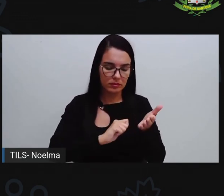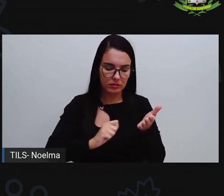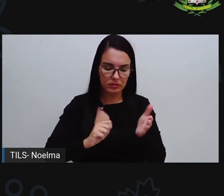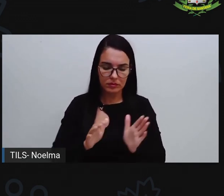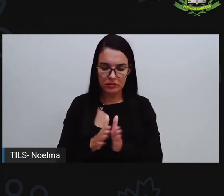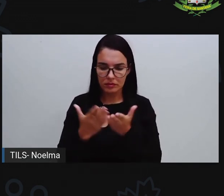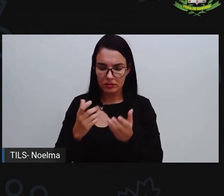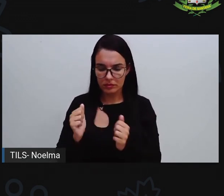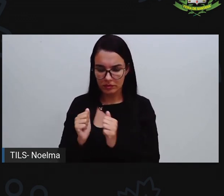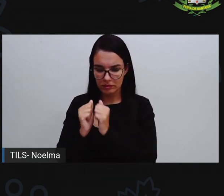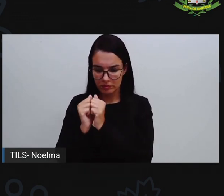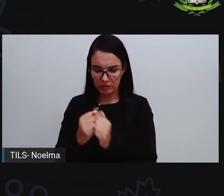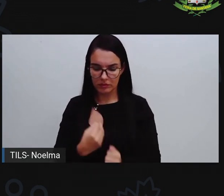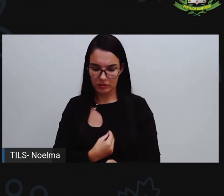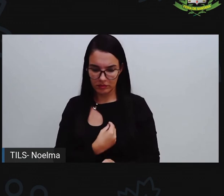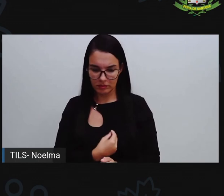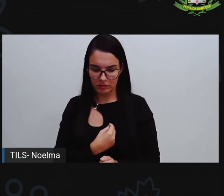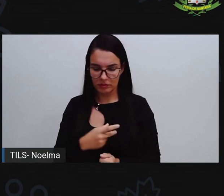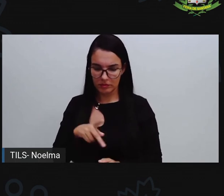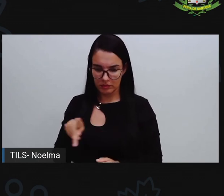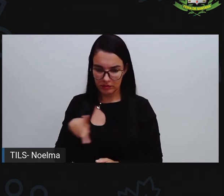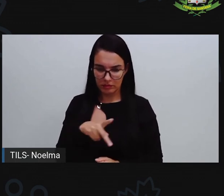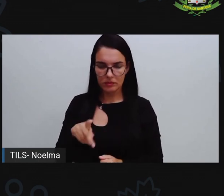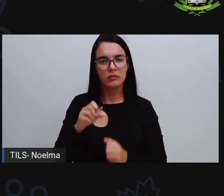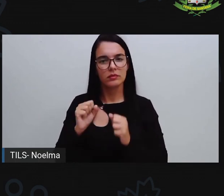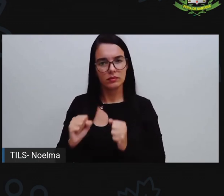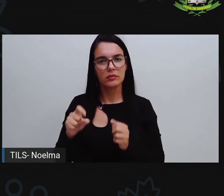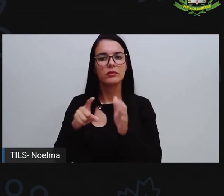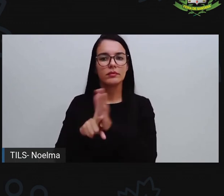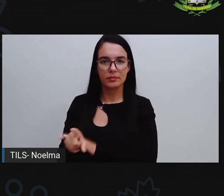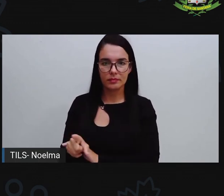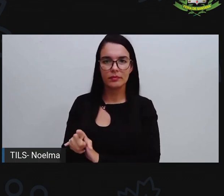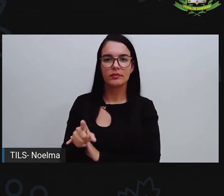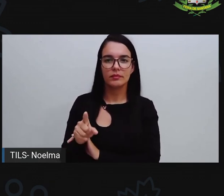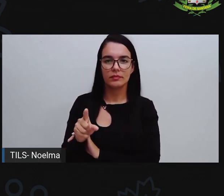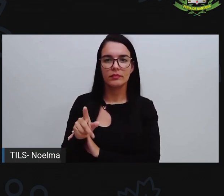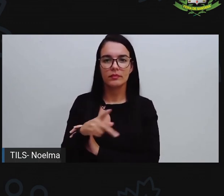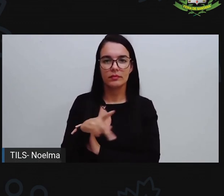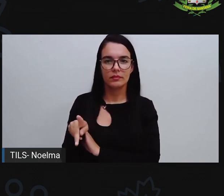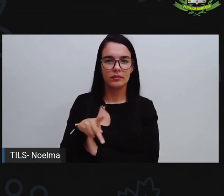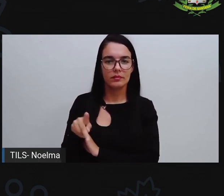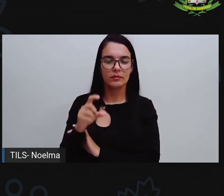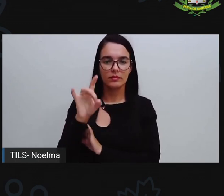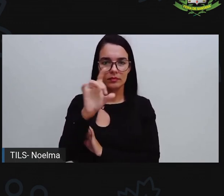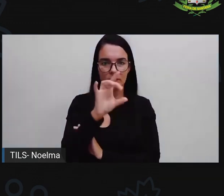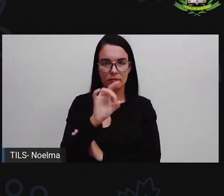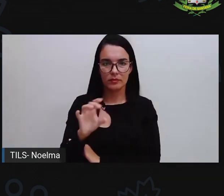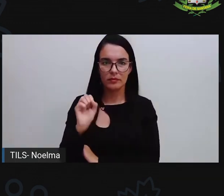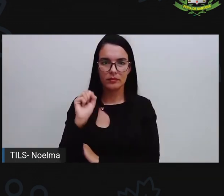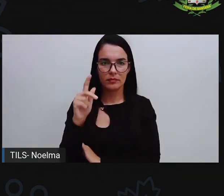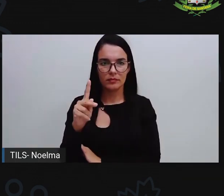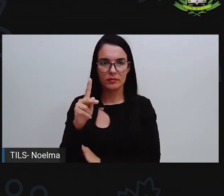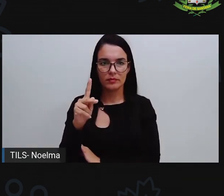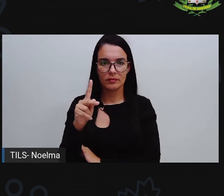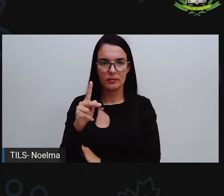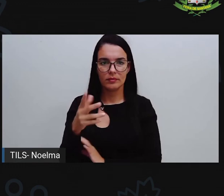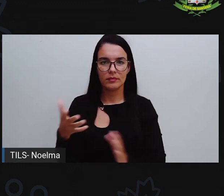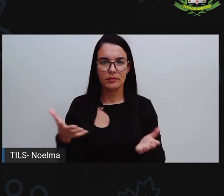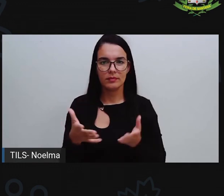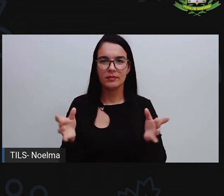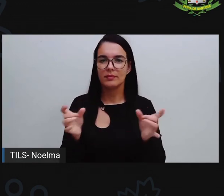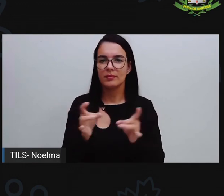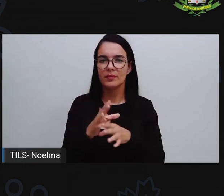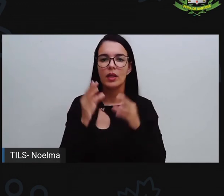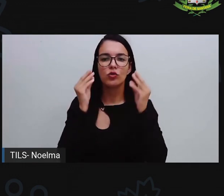Quando vocês estiverem no momento presencial, vocês podem estar tirando essas dúvidas com os professores de vocês, certo? A gente vai